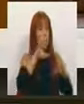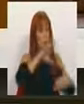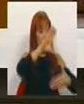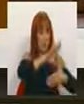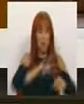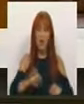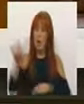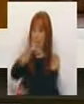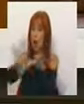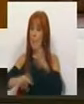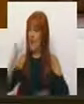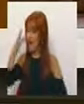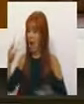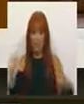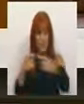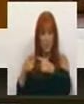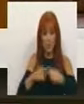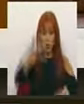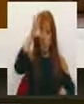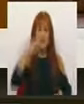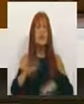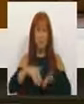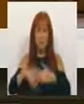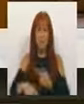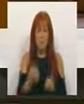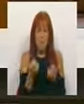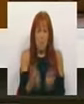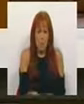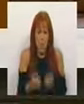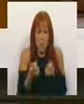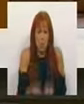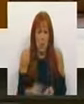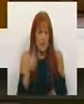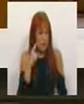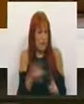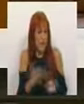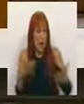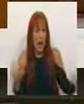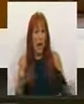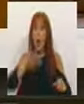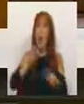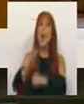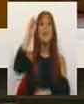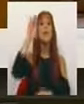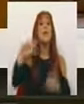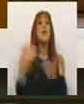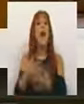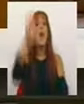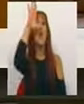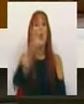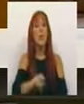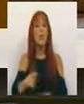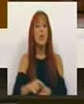europa eo continente africano o governo tem feito muito pouco neste sentido outra recomendação ao governo